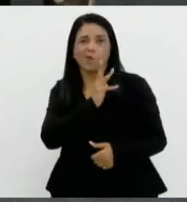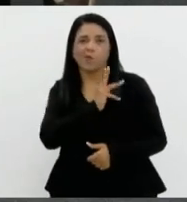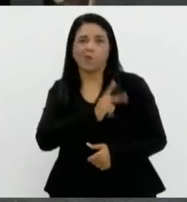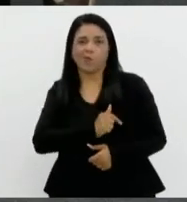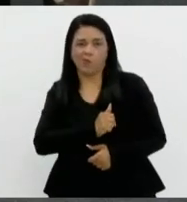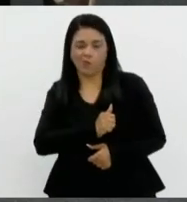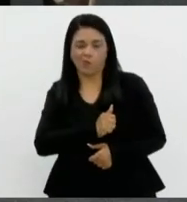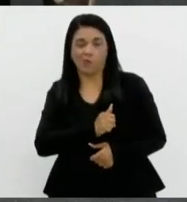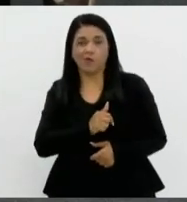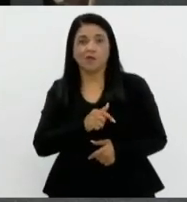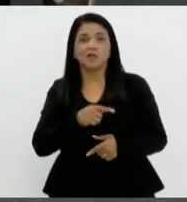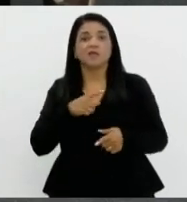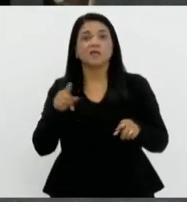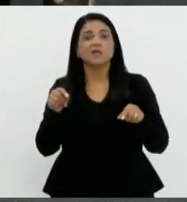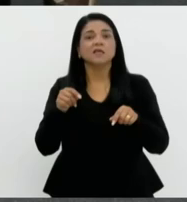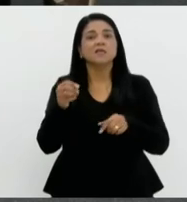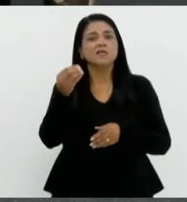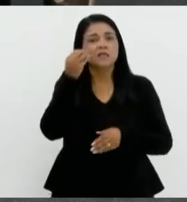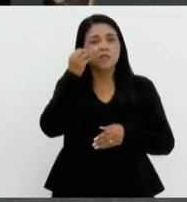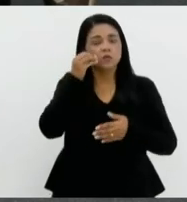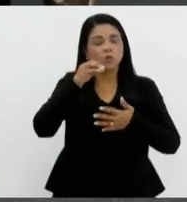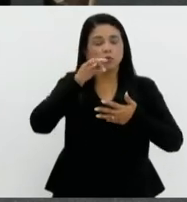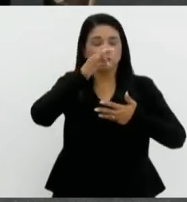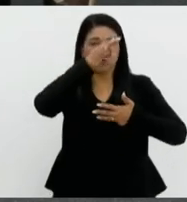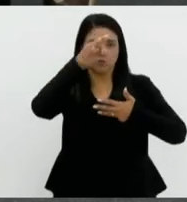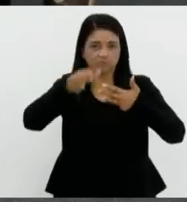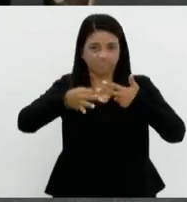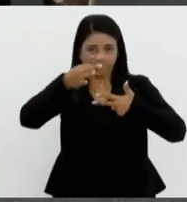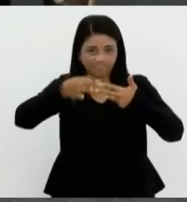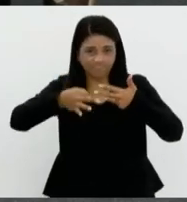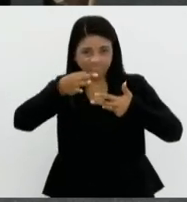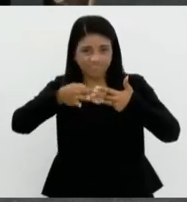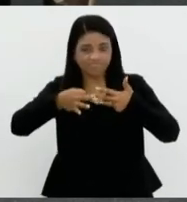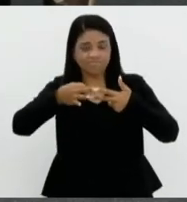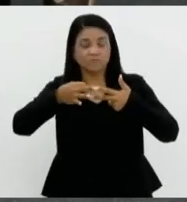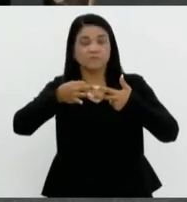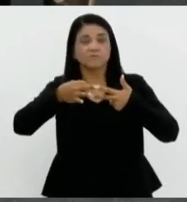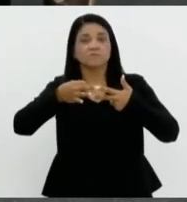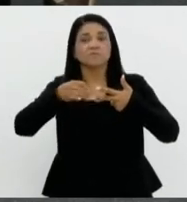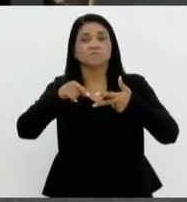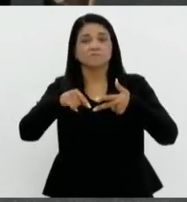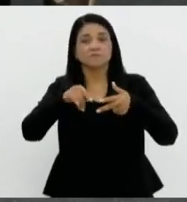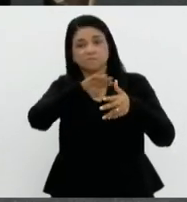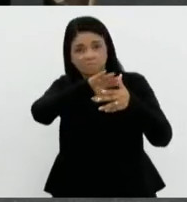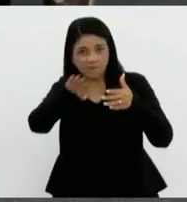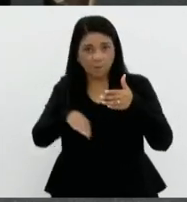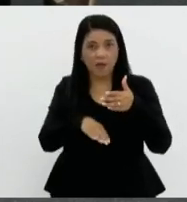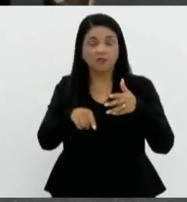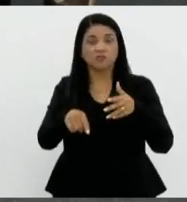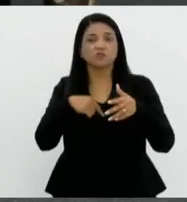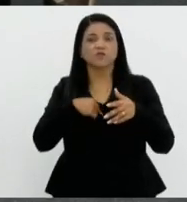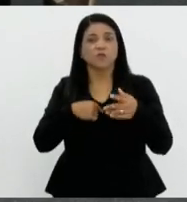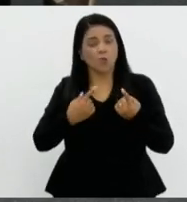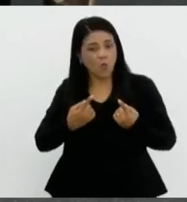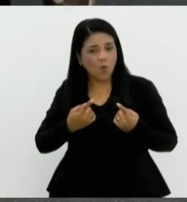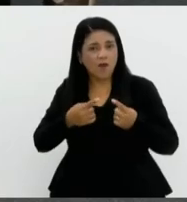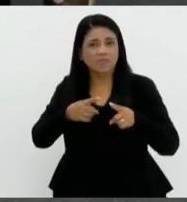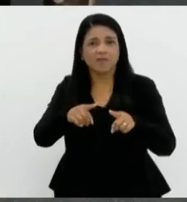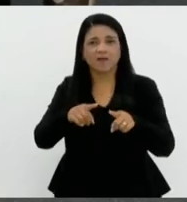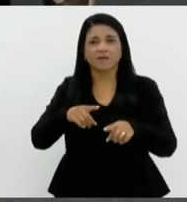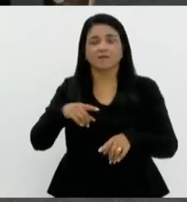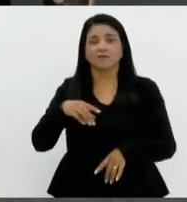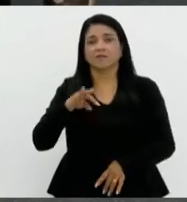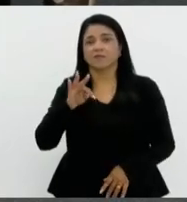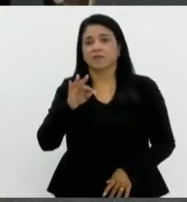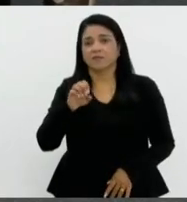judiciário, e a resposta, sim, necessária ao ataque terrorista inominável, inaceitável,